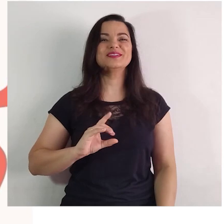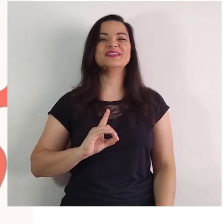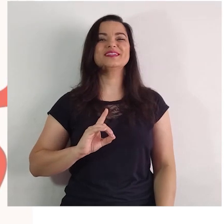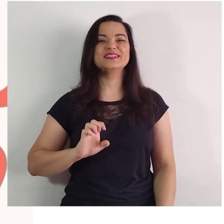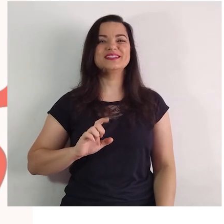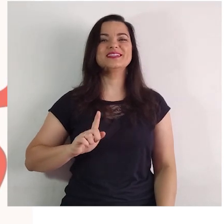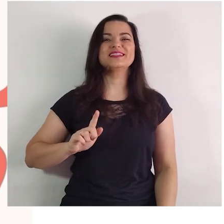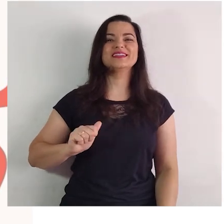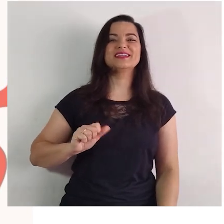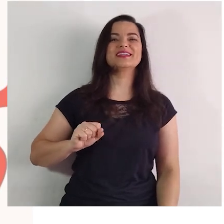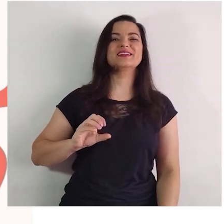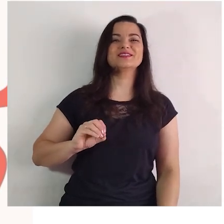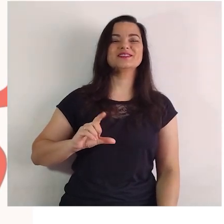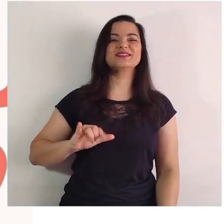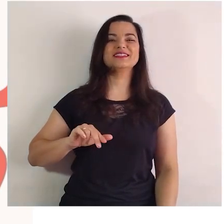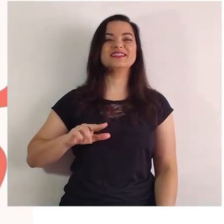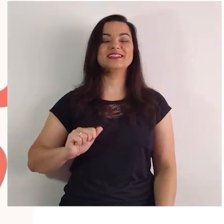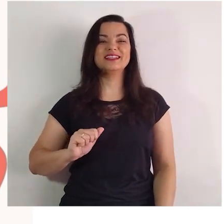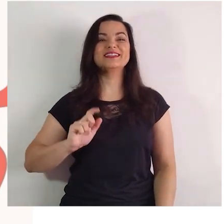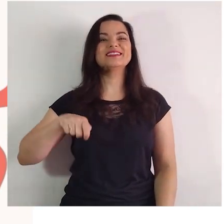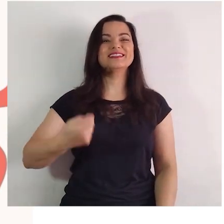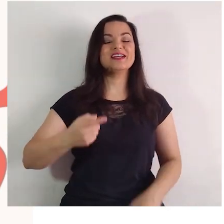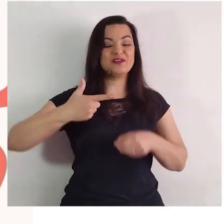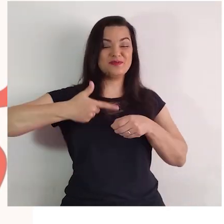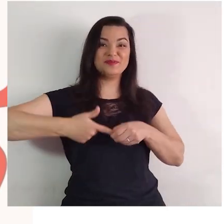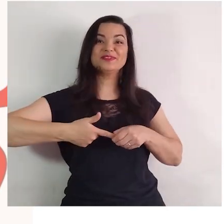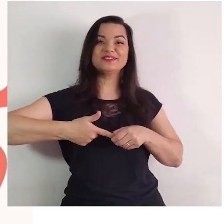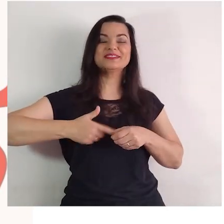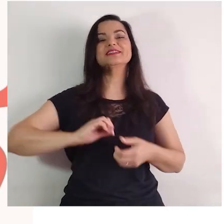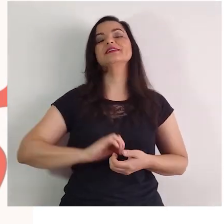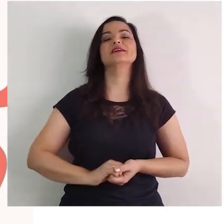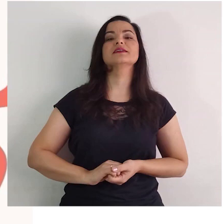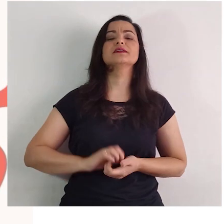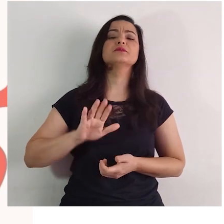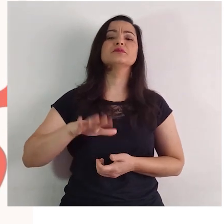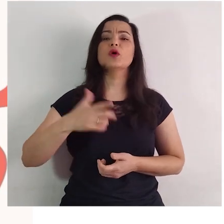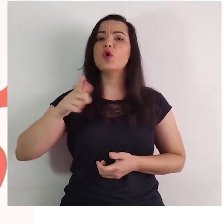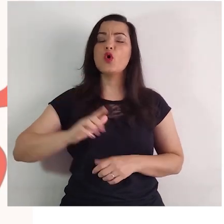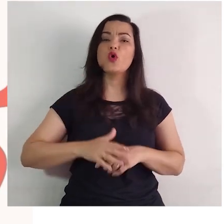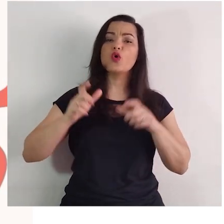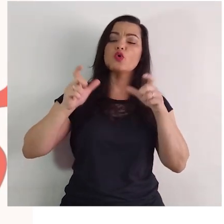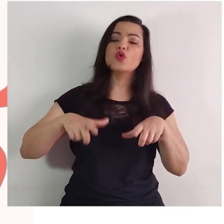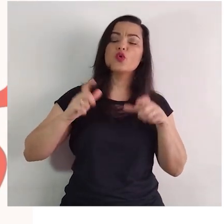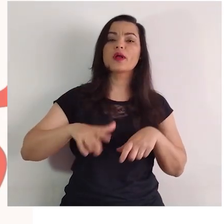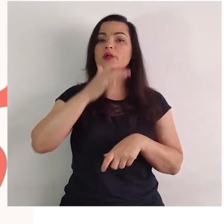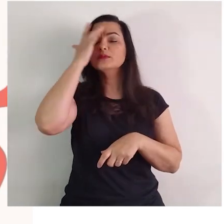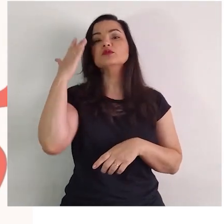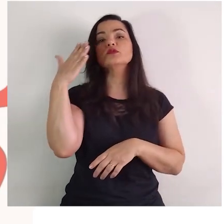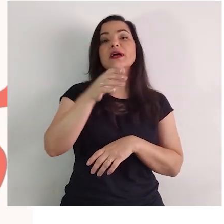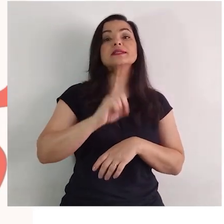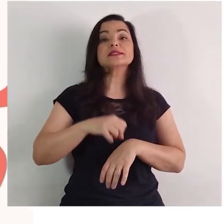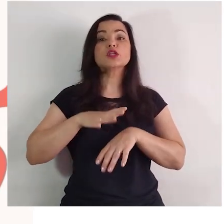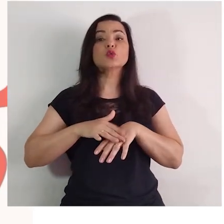Próximo. Qual o lugar que as pessoas costumam ir quando estão doentes e começa com a